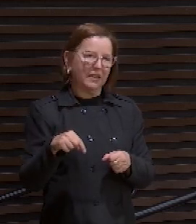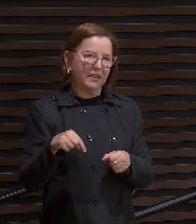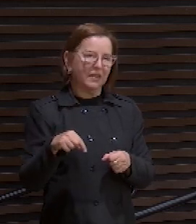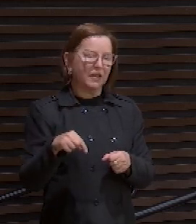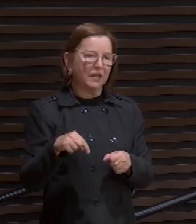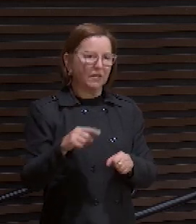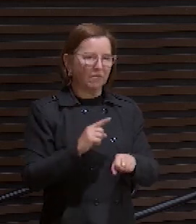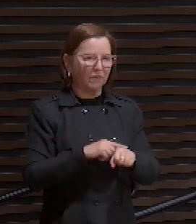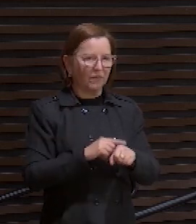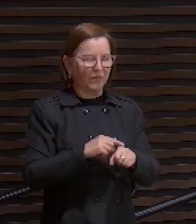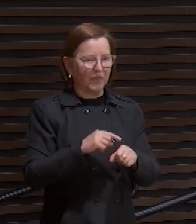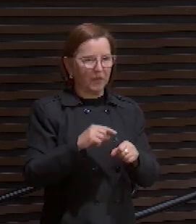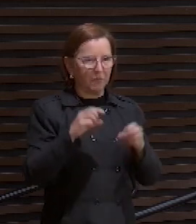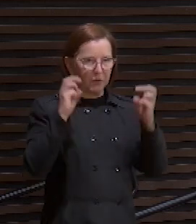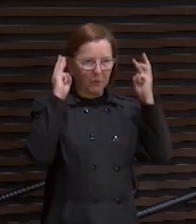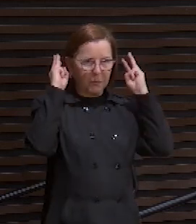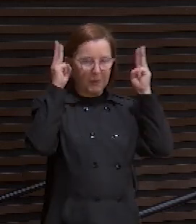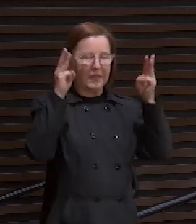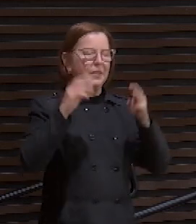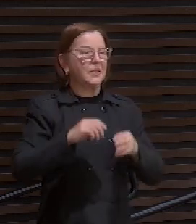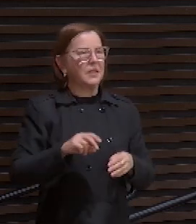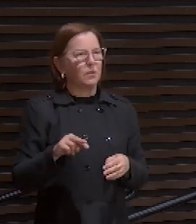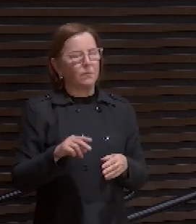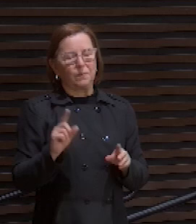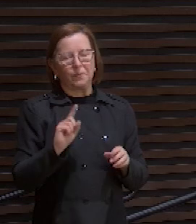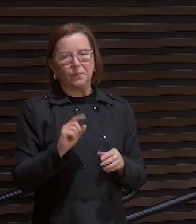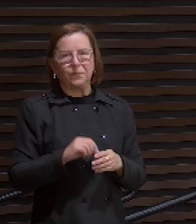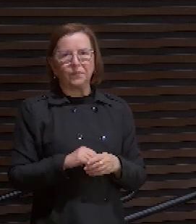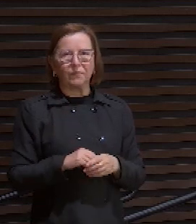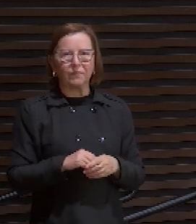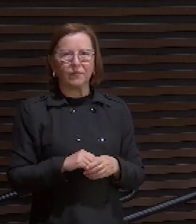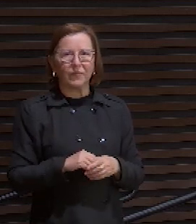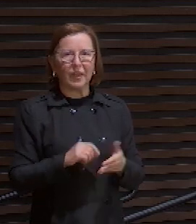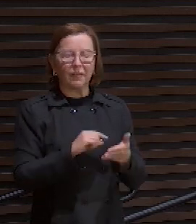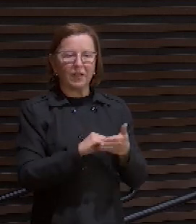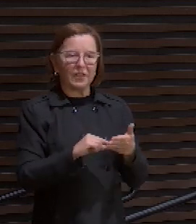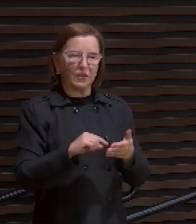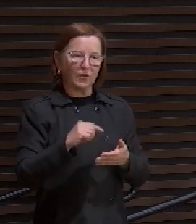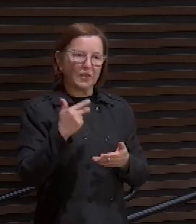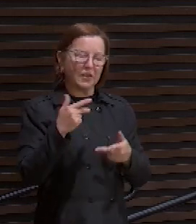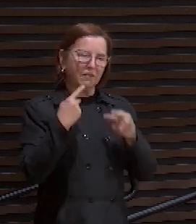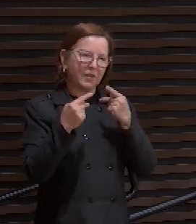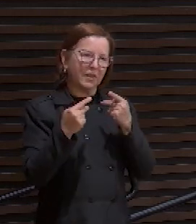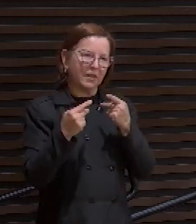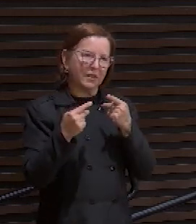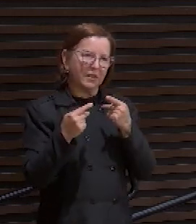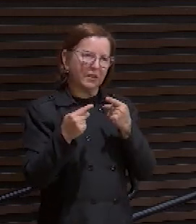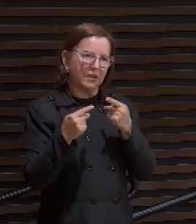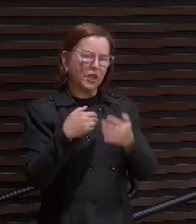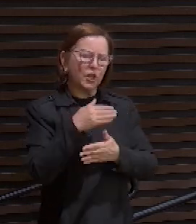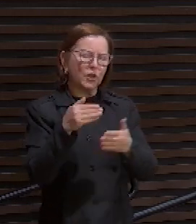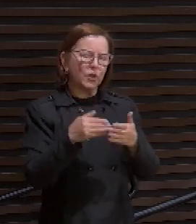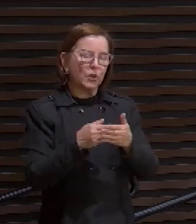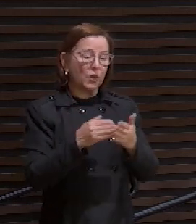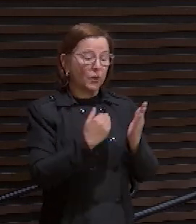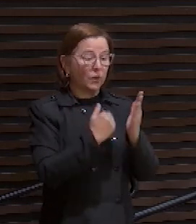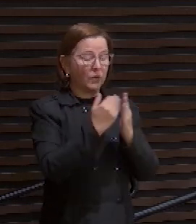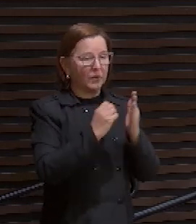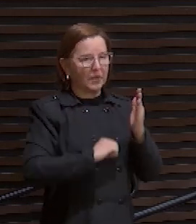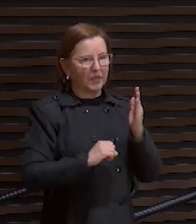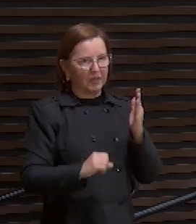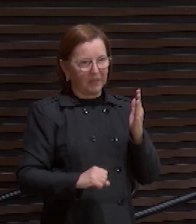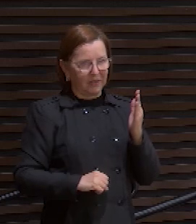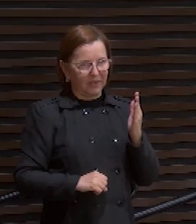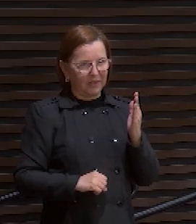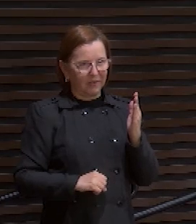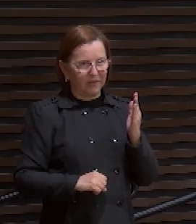O versículo 3, então, vai nos dizer, uma vez aqui, ele diz assim: pois todo sumo sacerdote é constituído